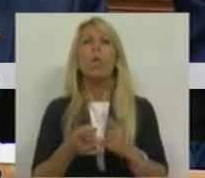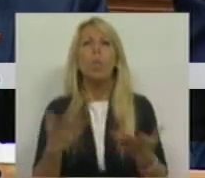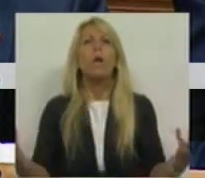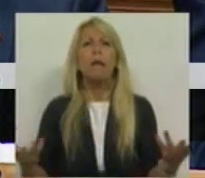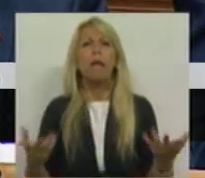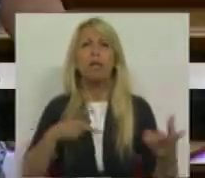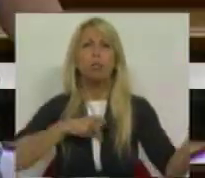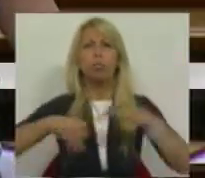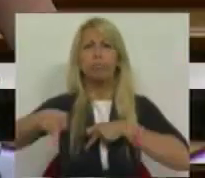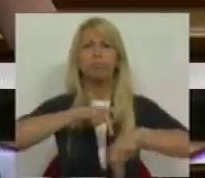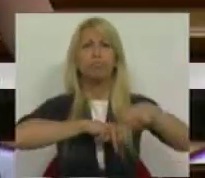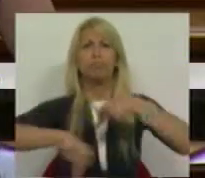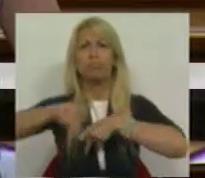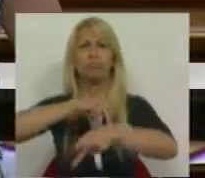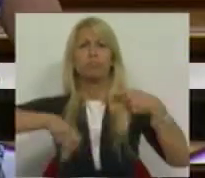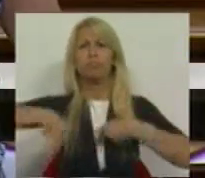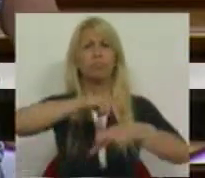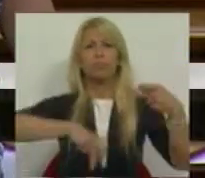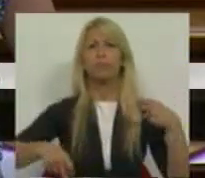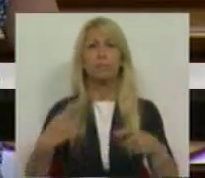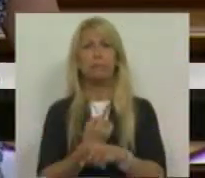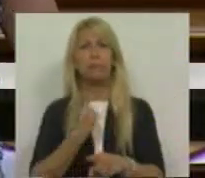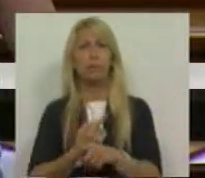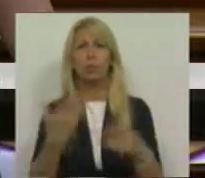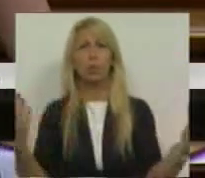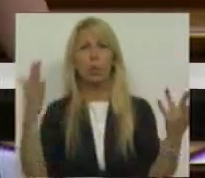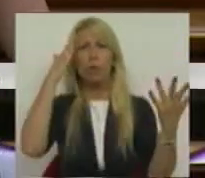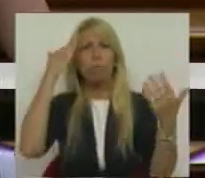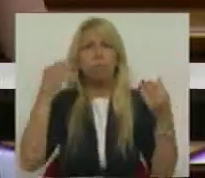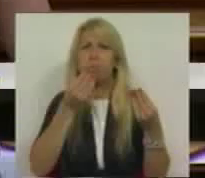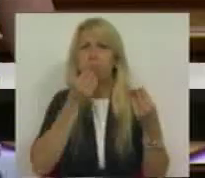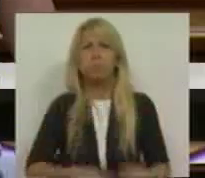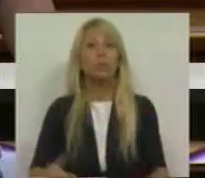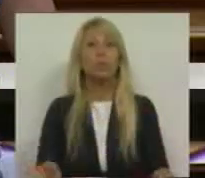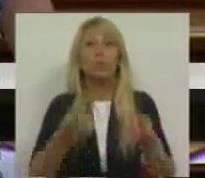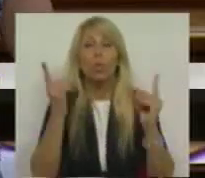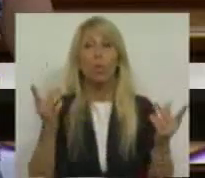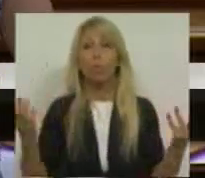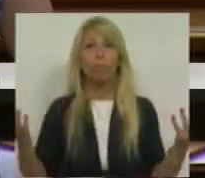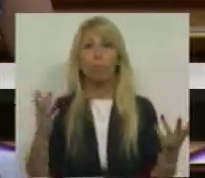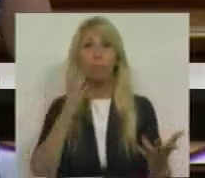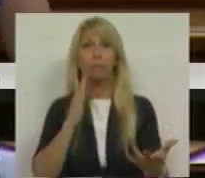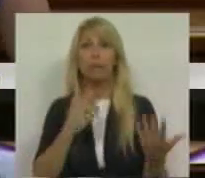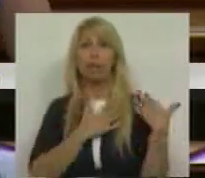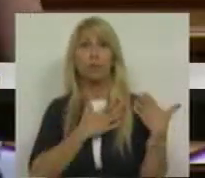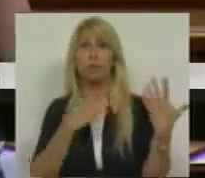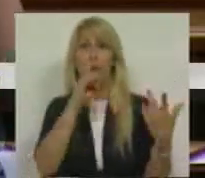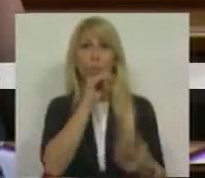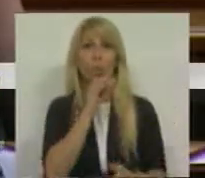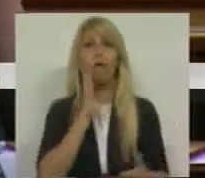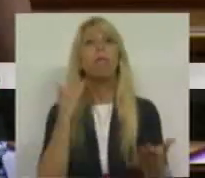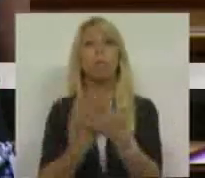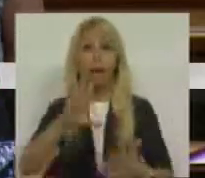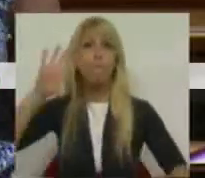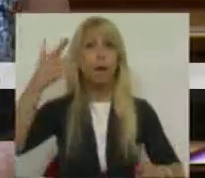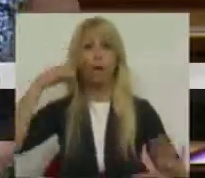corrupio de atos de insanidade, de irresponsabilidade, que leva o país para o abismo e se acha que